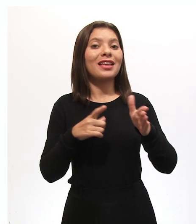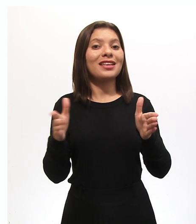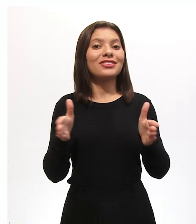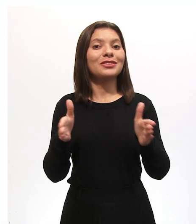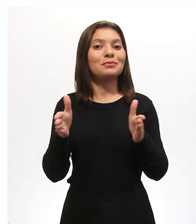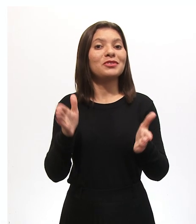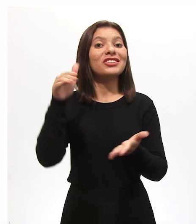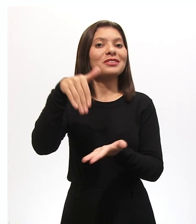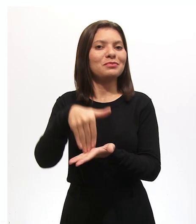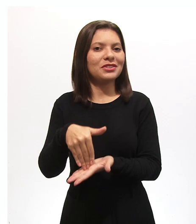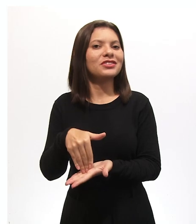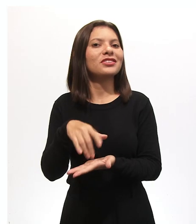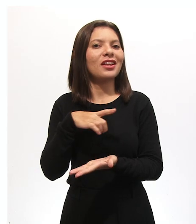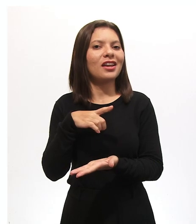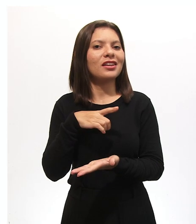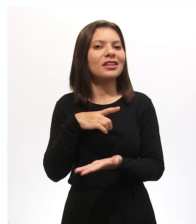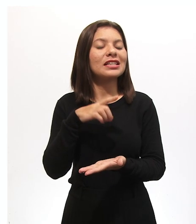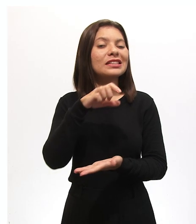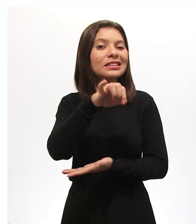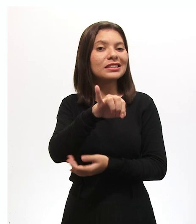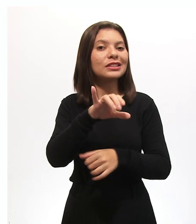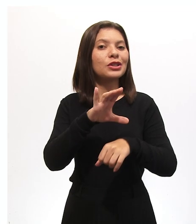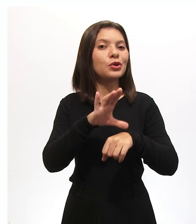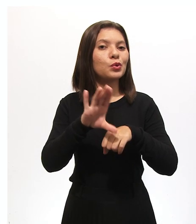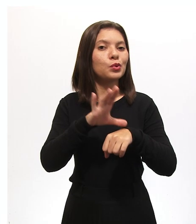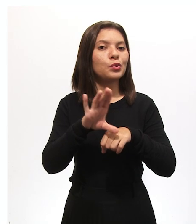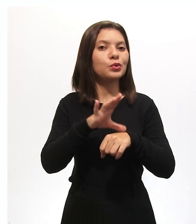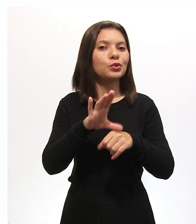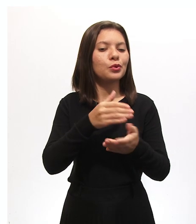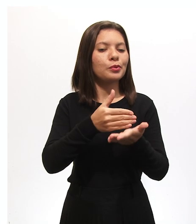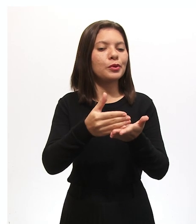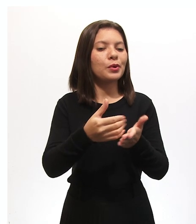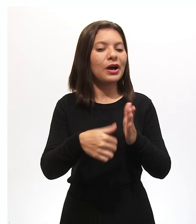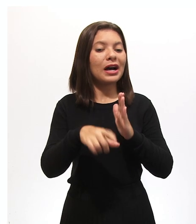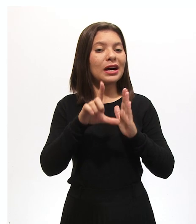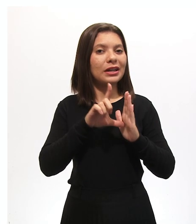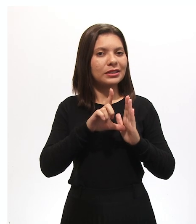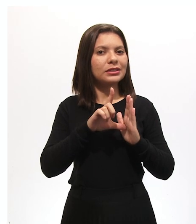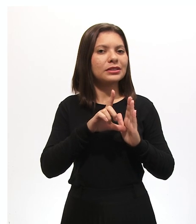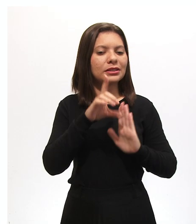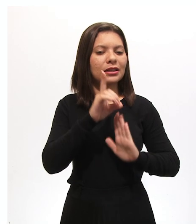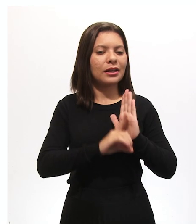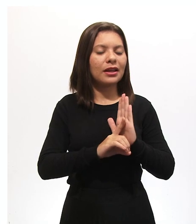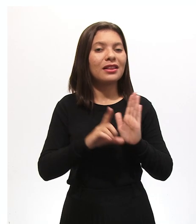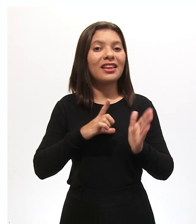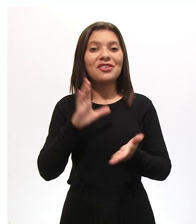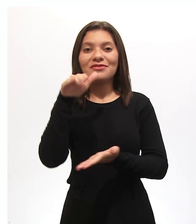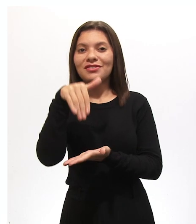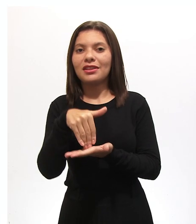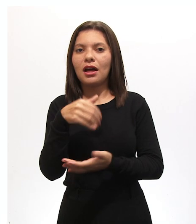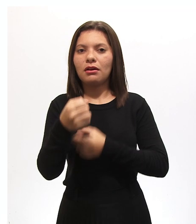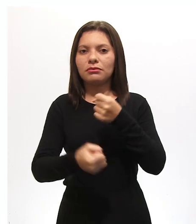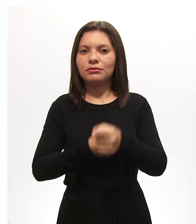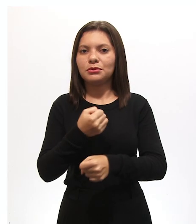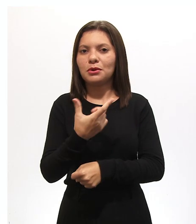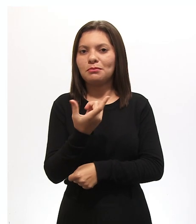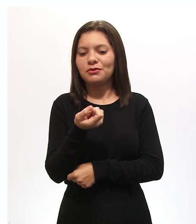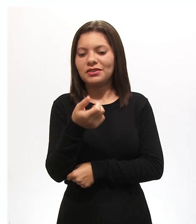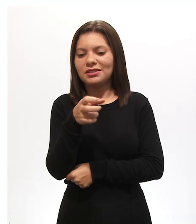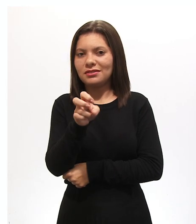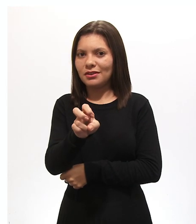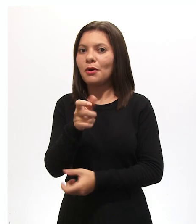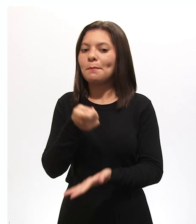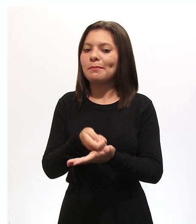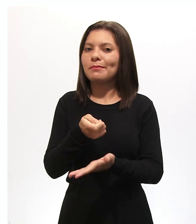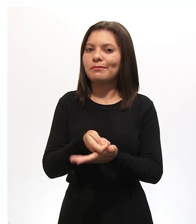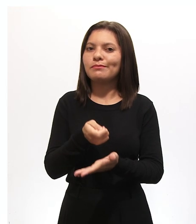regras. Então, cursos iniciados antes do decreto têm até o final de 2025 para concluir momentos presenciais e